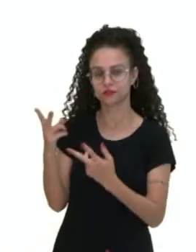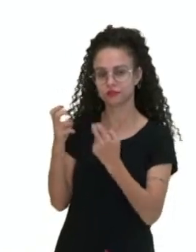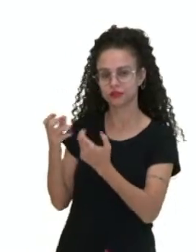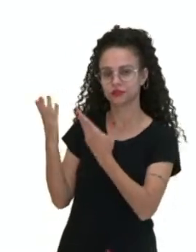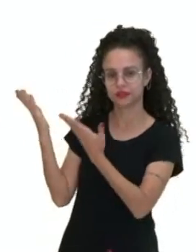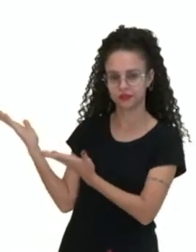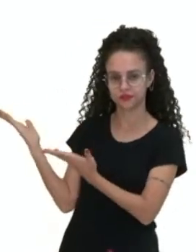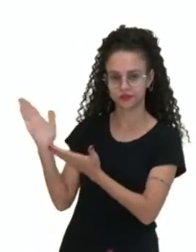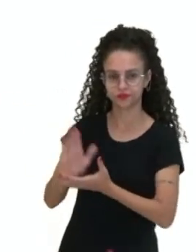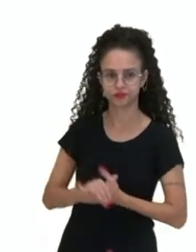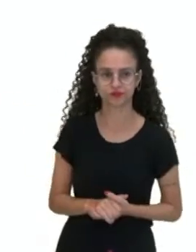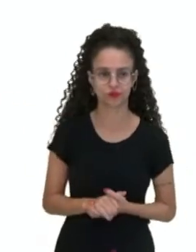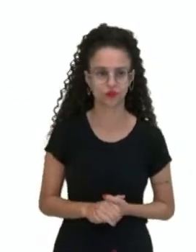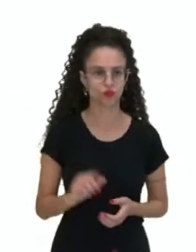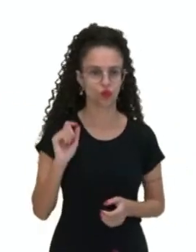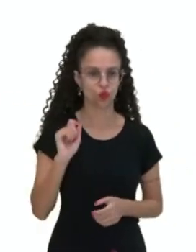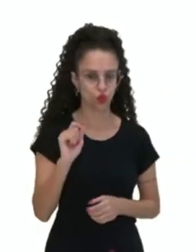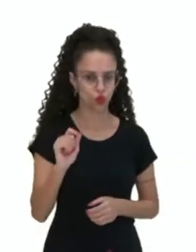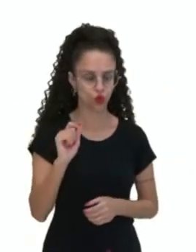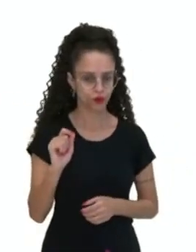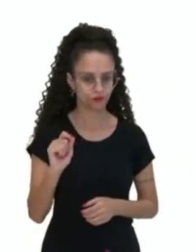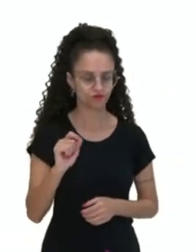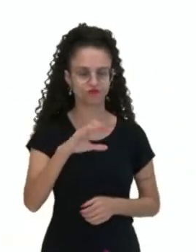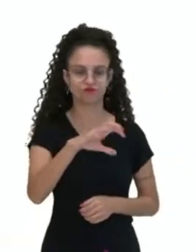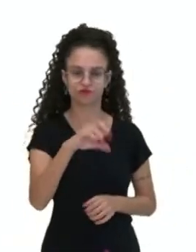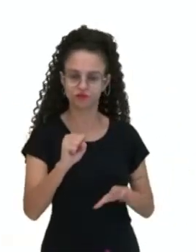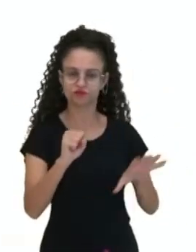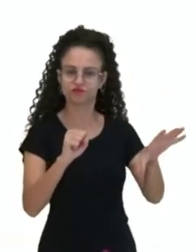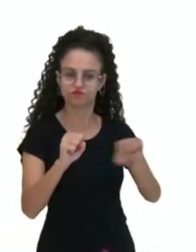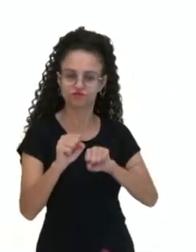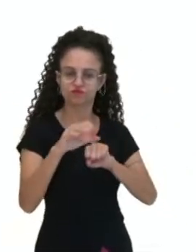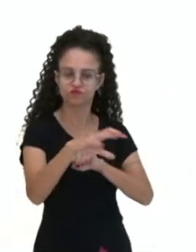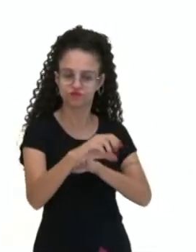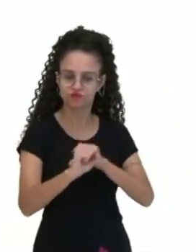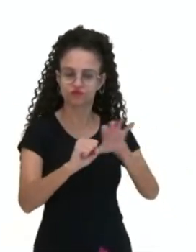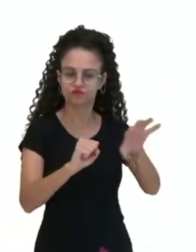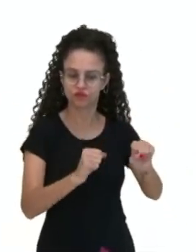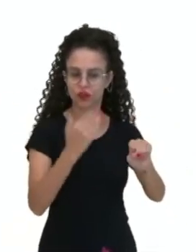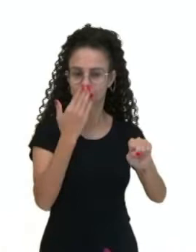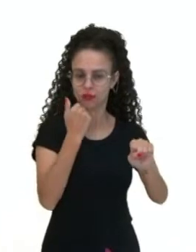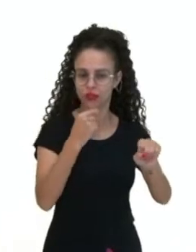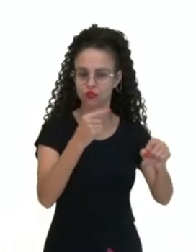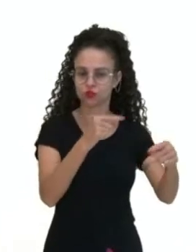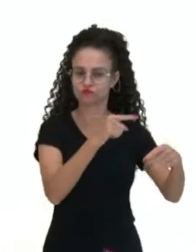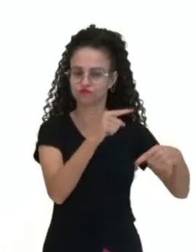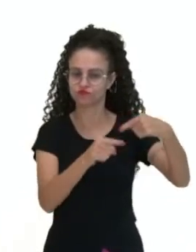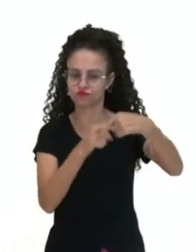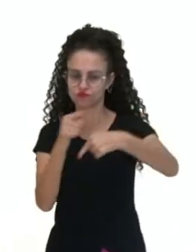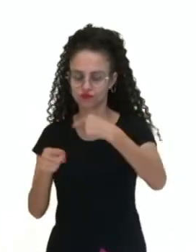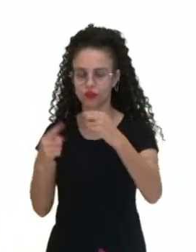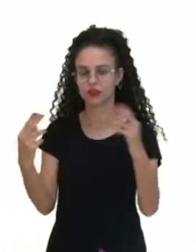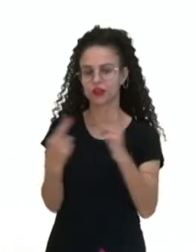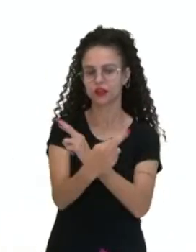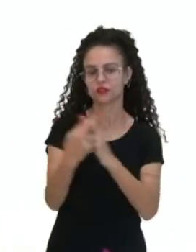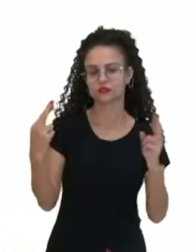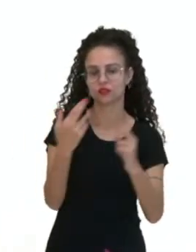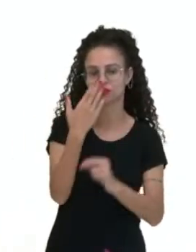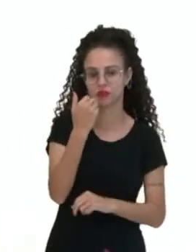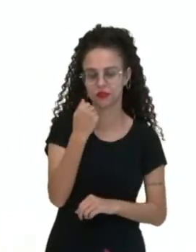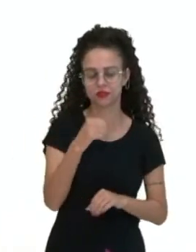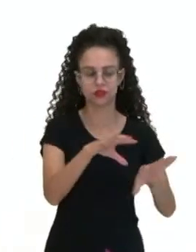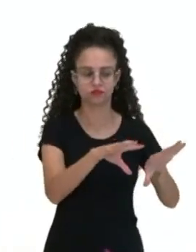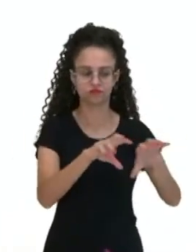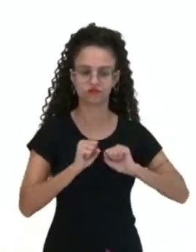nesta animação, onde um ser vivo vai estar servindo de alimento para o outro. É uma relação de alimentação, ou seja, a absorção